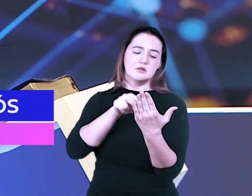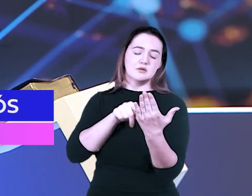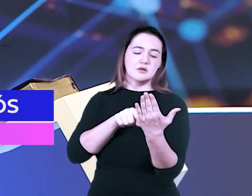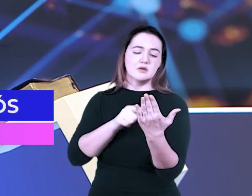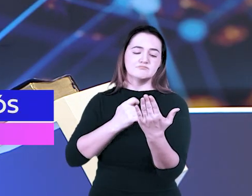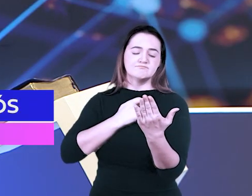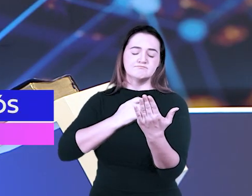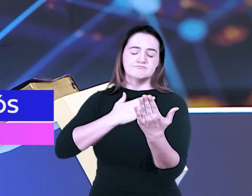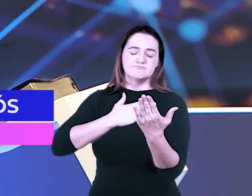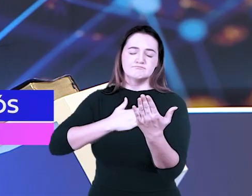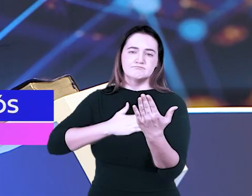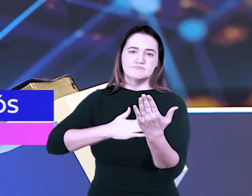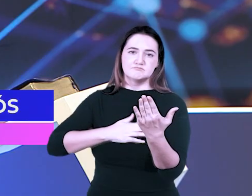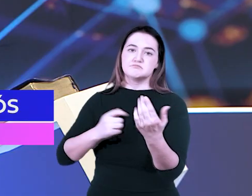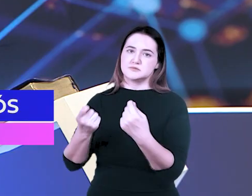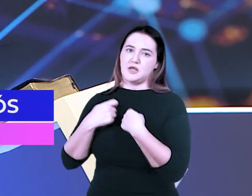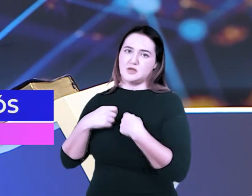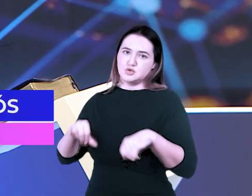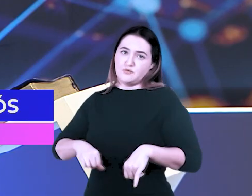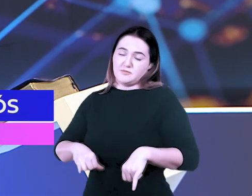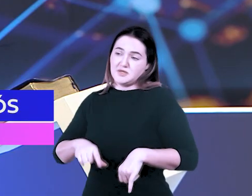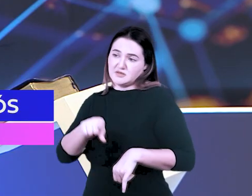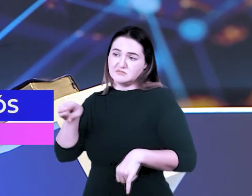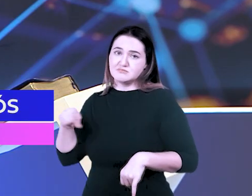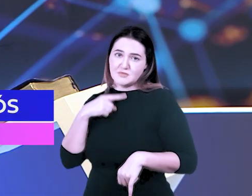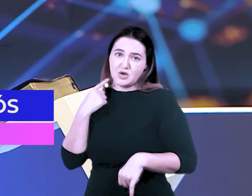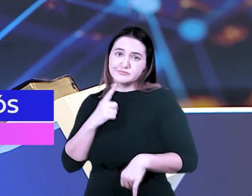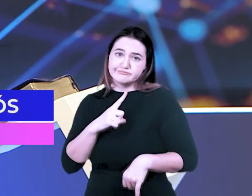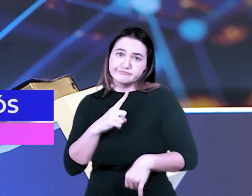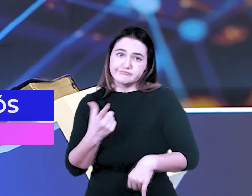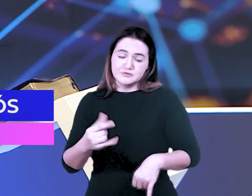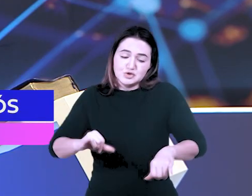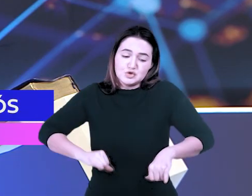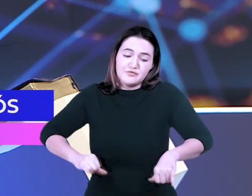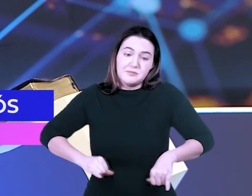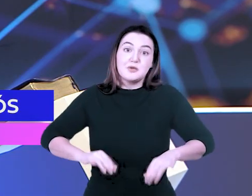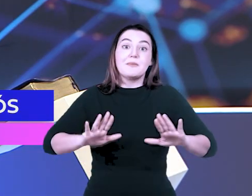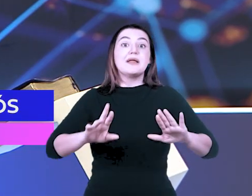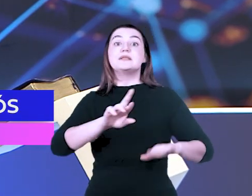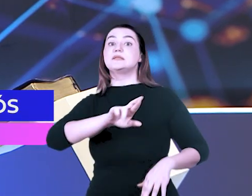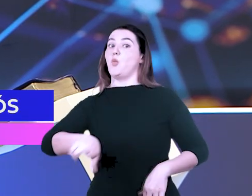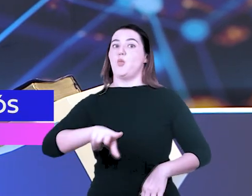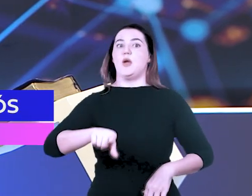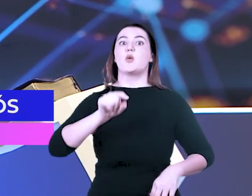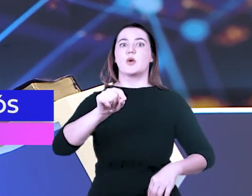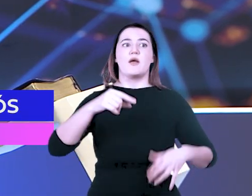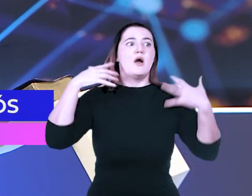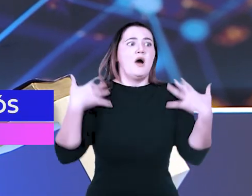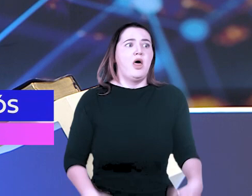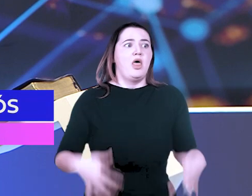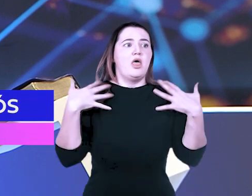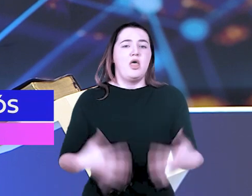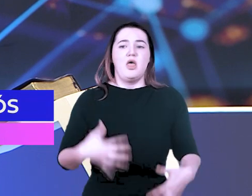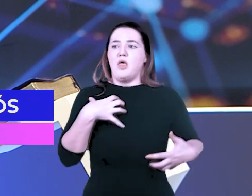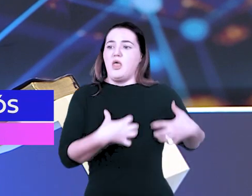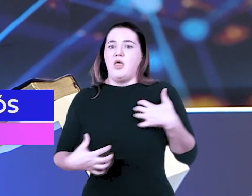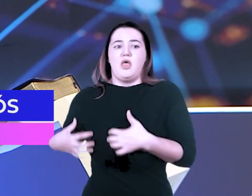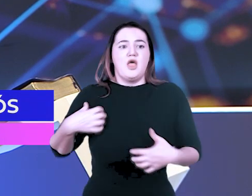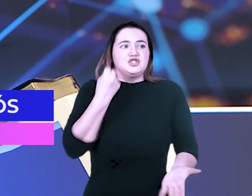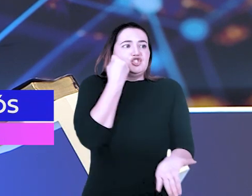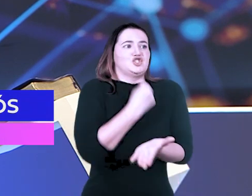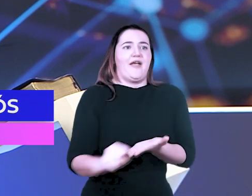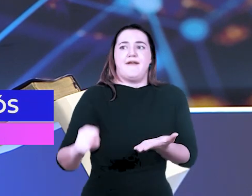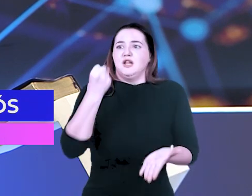entristecer, nós vamos sofrer, mas não é um sofrimento desesperado como se não tivesse uma